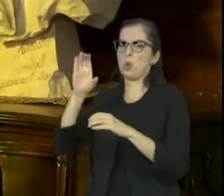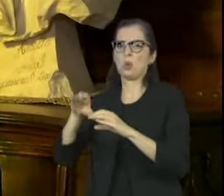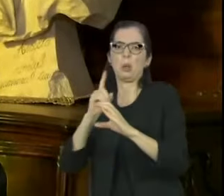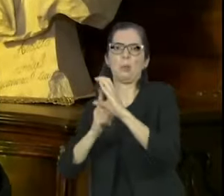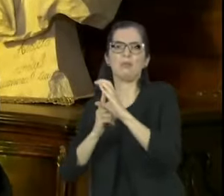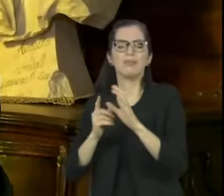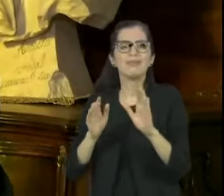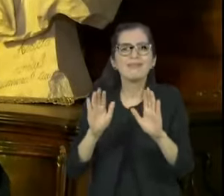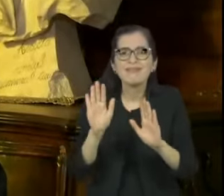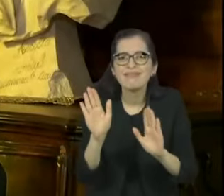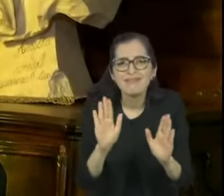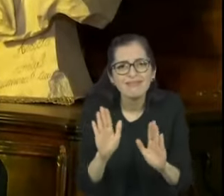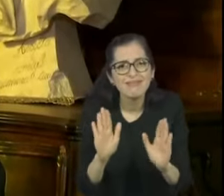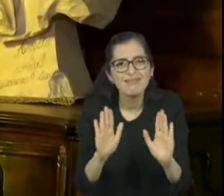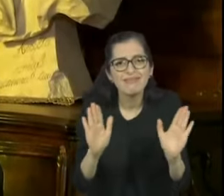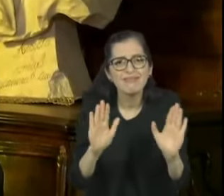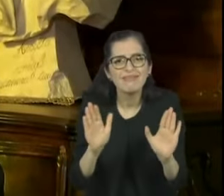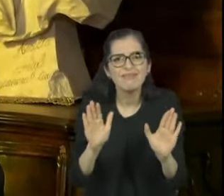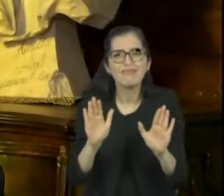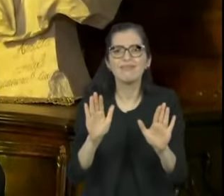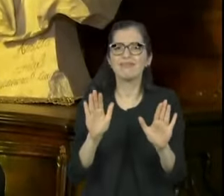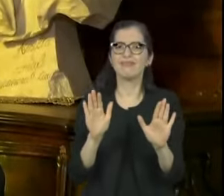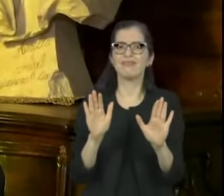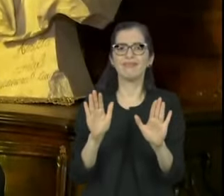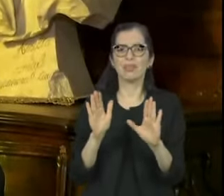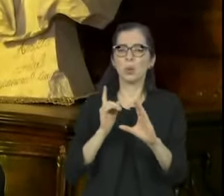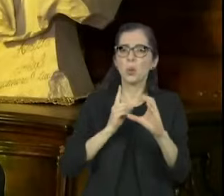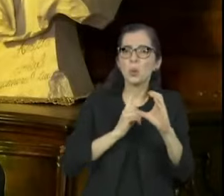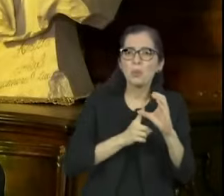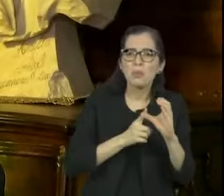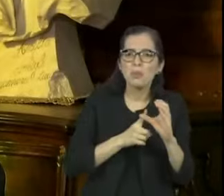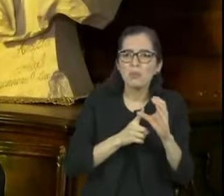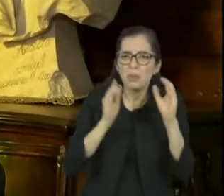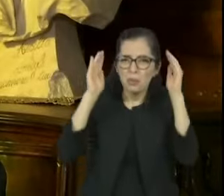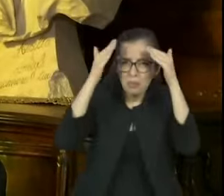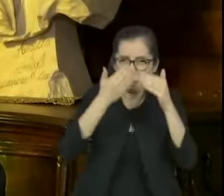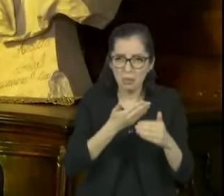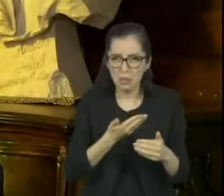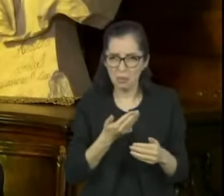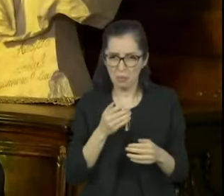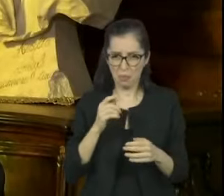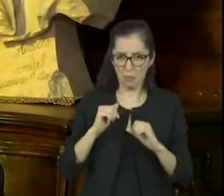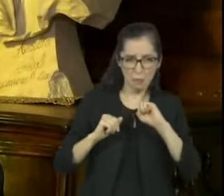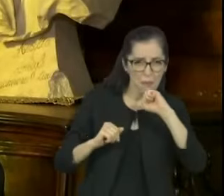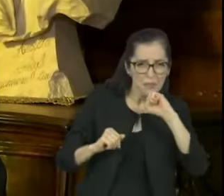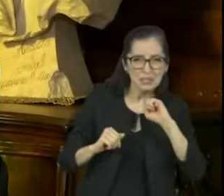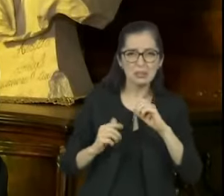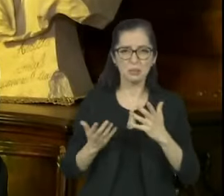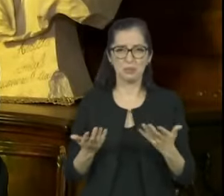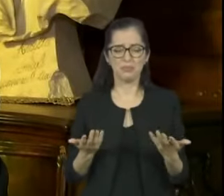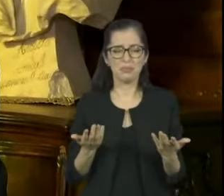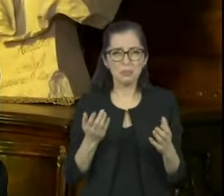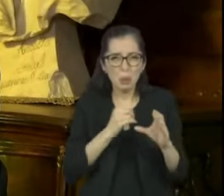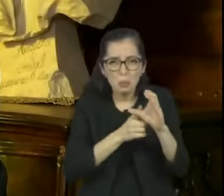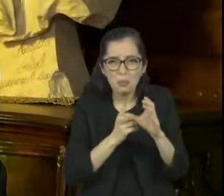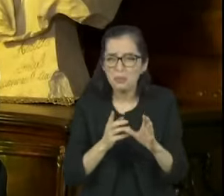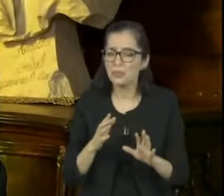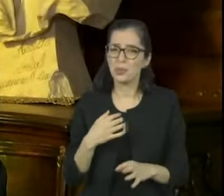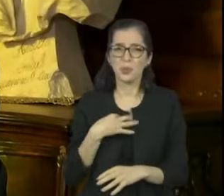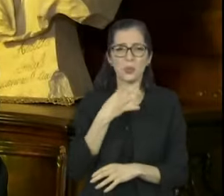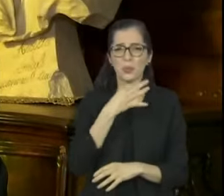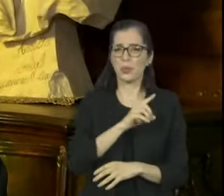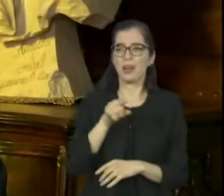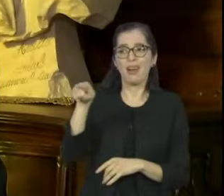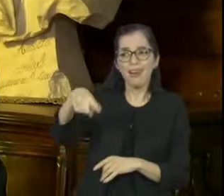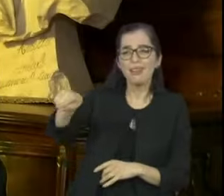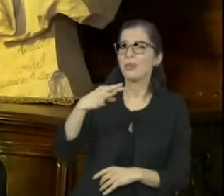que está falando chamam de comunista o papa o Bispo ou não sabe o que é comunista ou não sabe o que